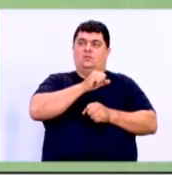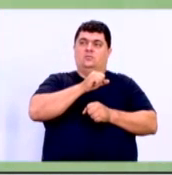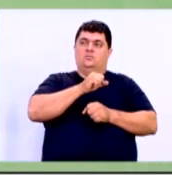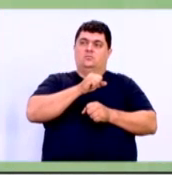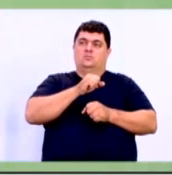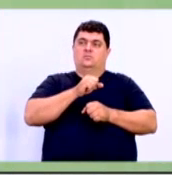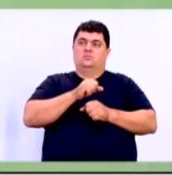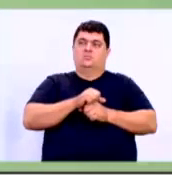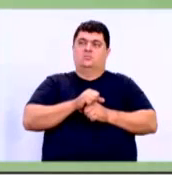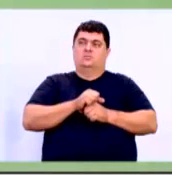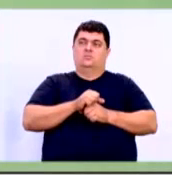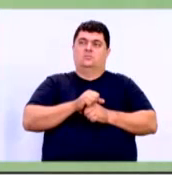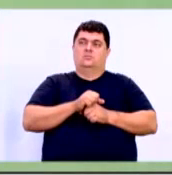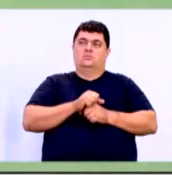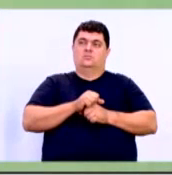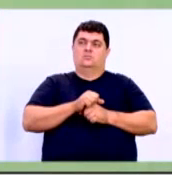Receita